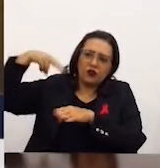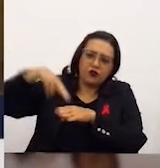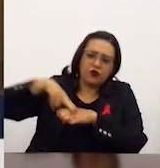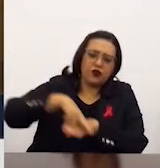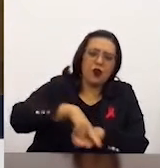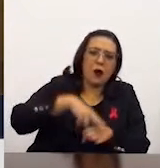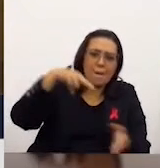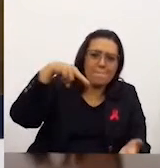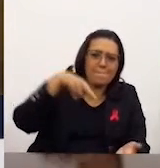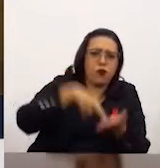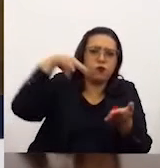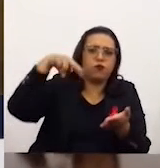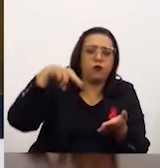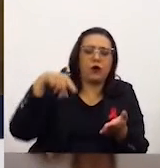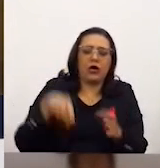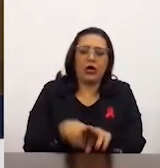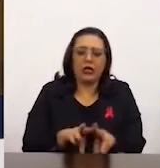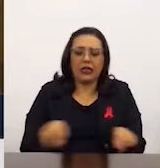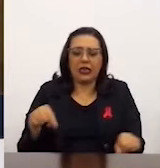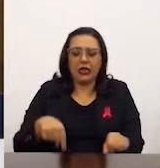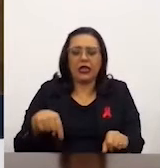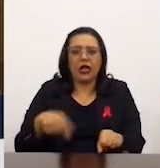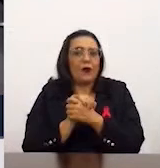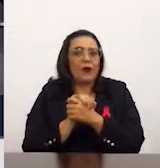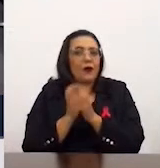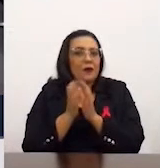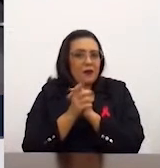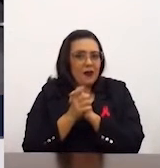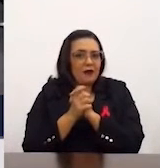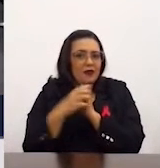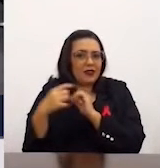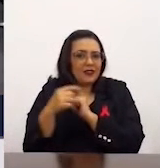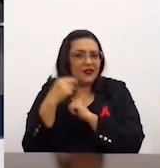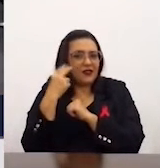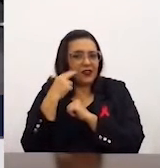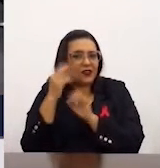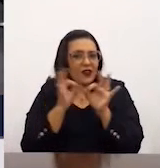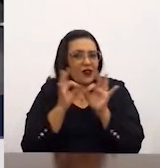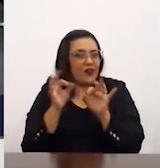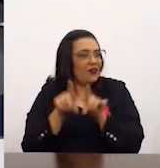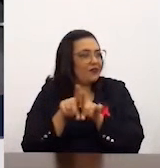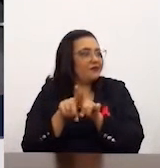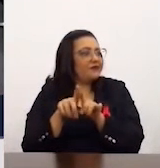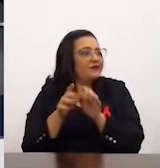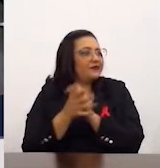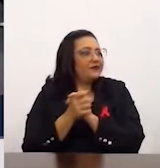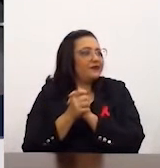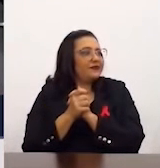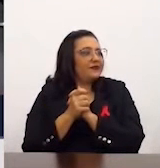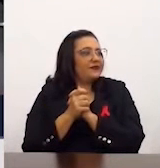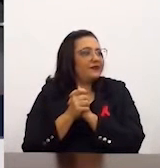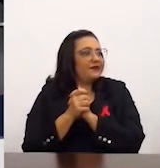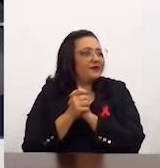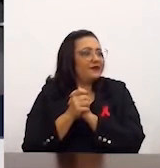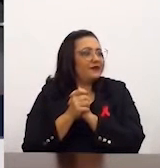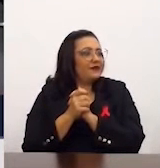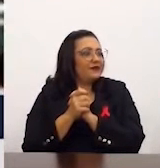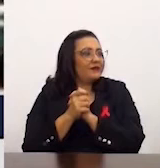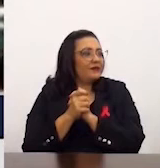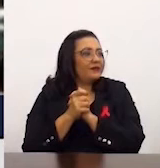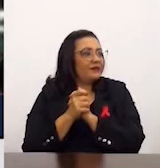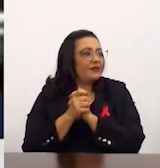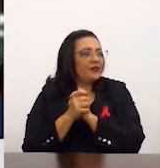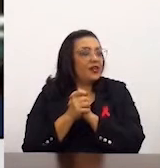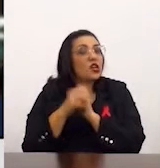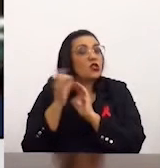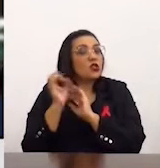caem, né? E há muito risco da criança machucar ali. Já o presidente da Câmara, o vereador Serginho da Farmácia,